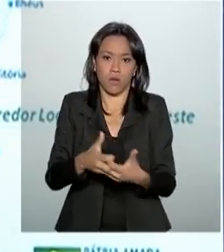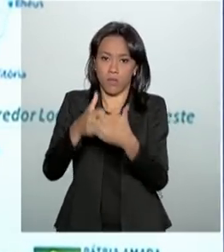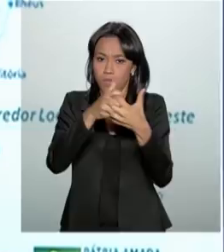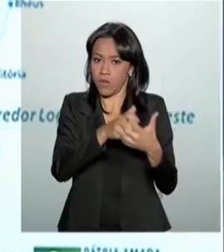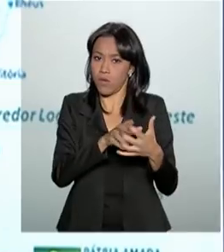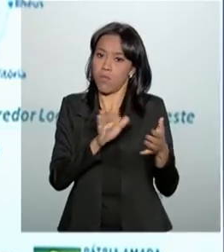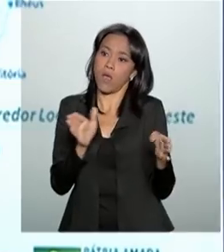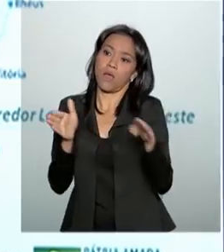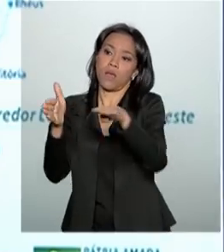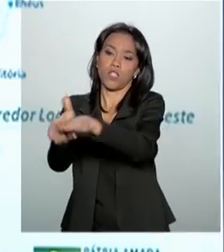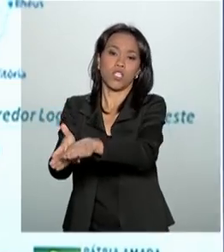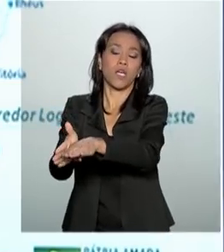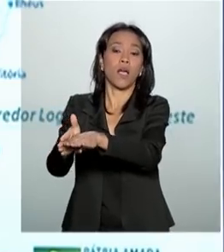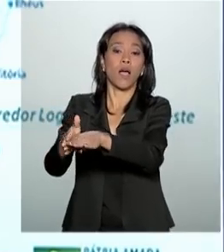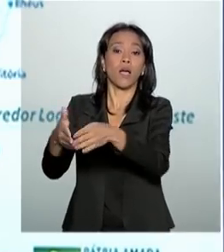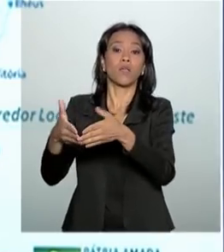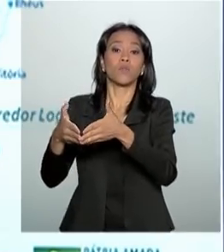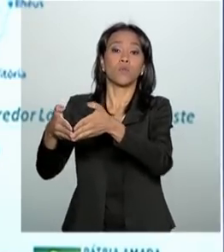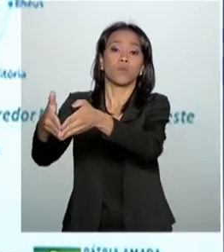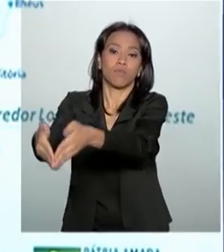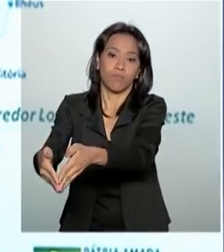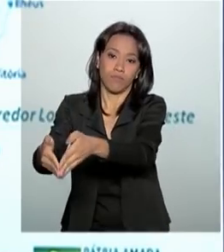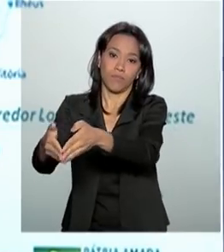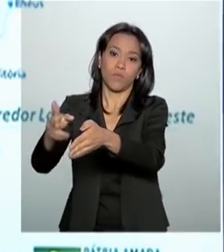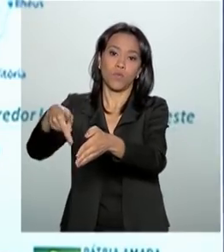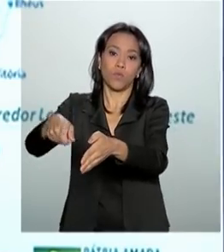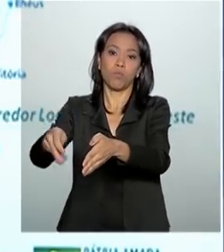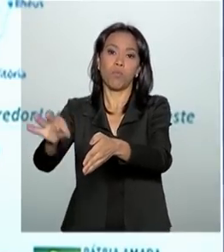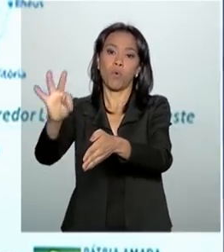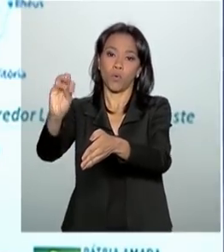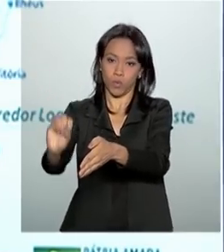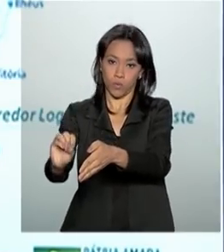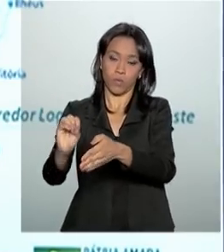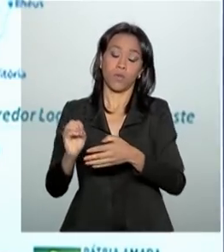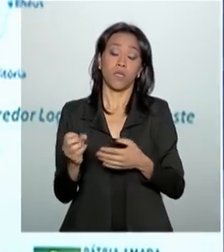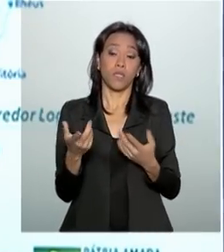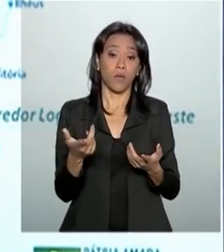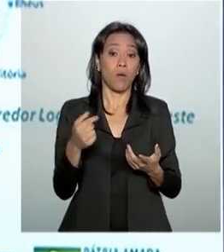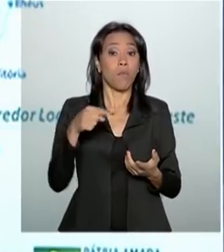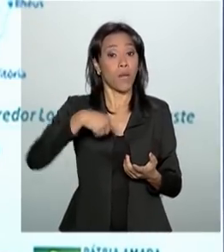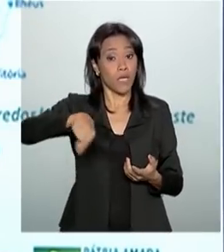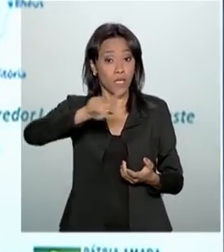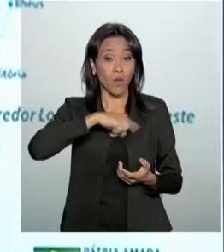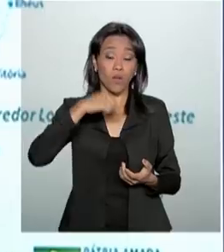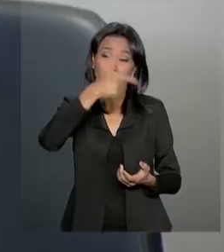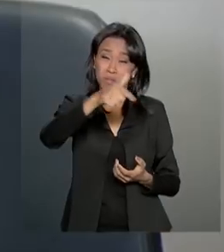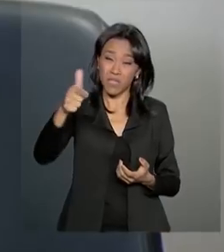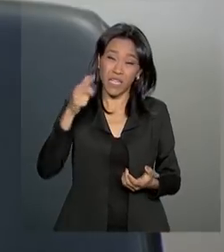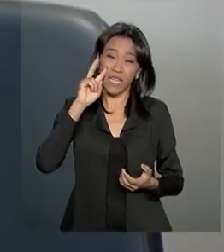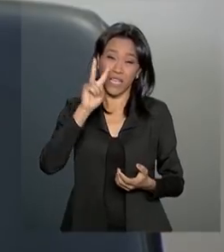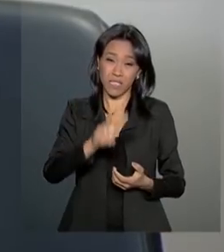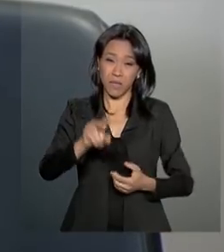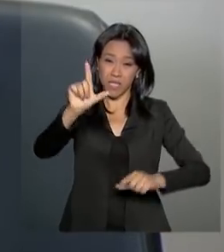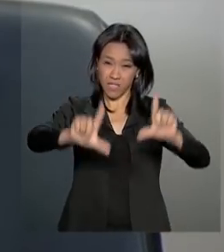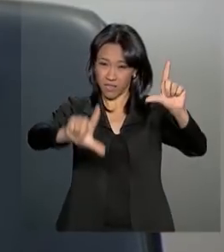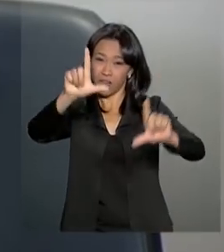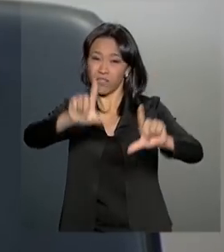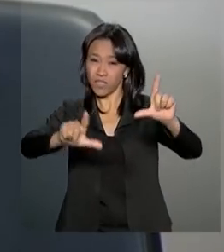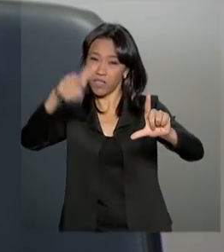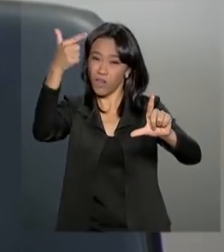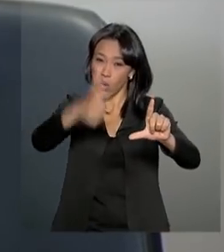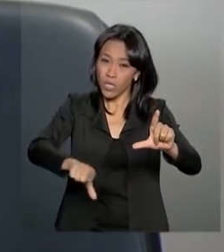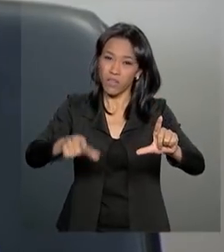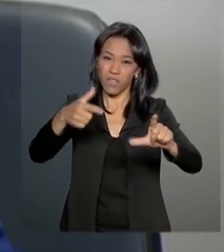região norte. E a importância dessa operação, para que a gente não tenha de novo aquelas imagens na televisão, ministro Tarcísio, de